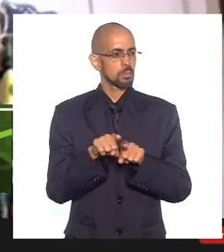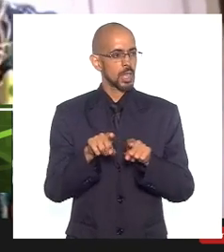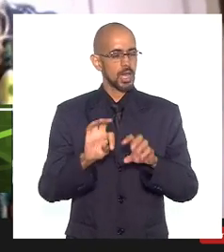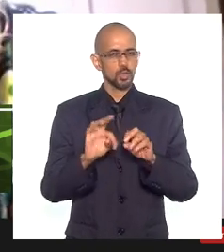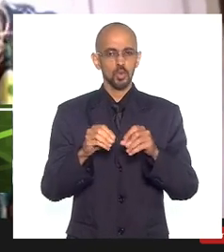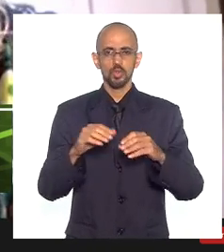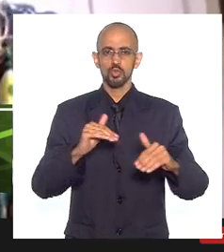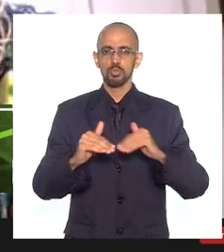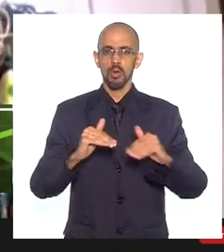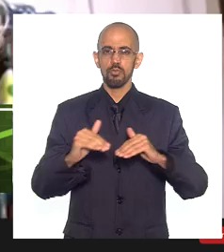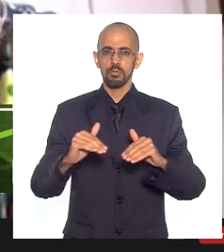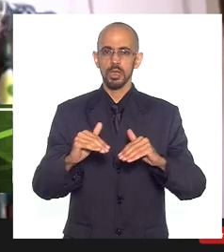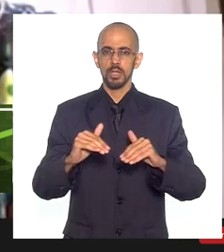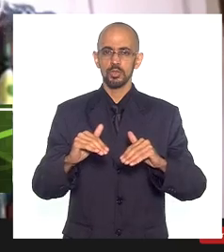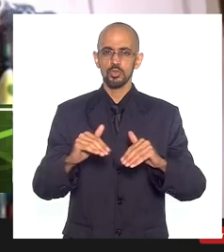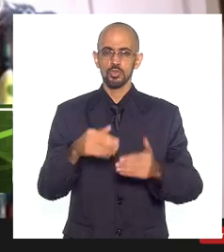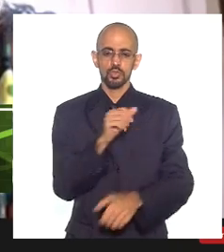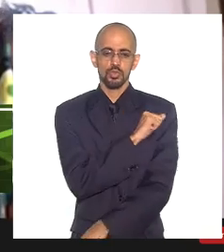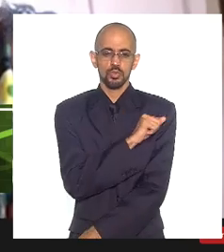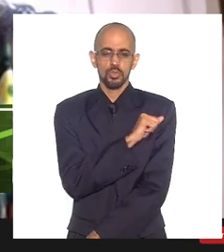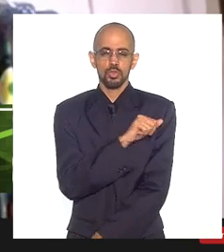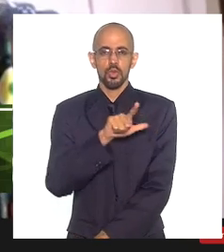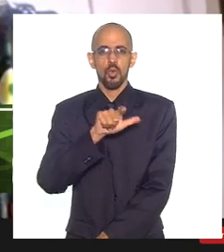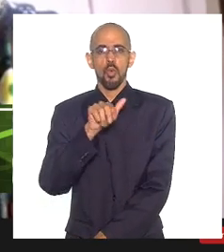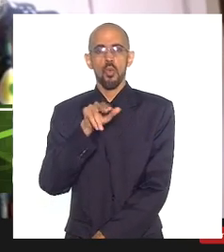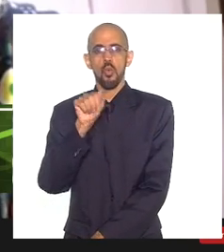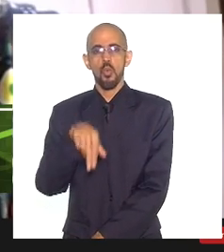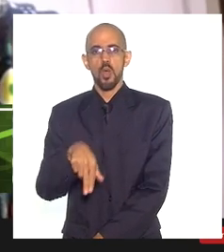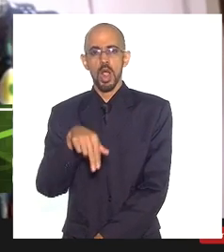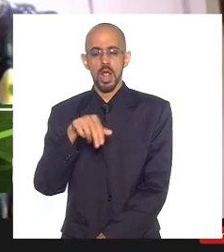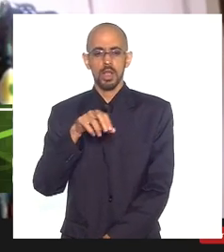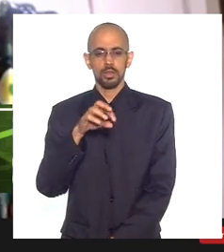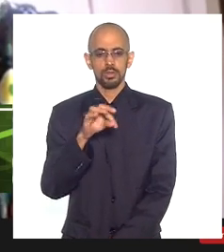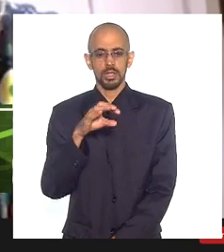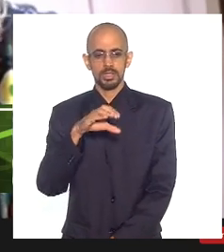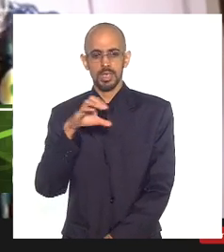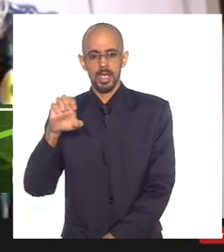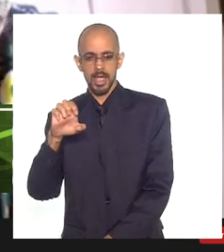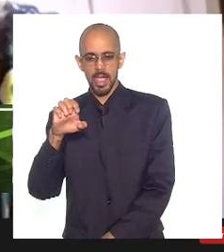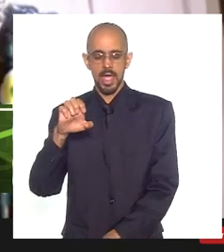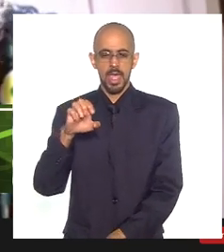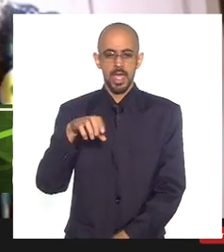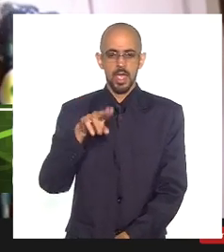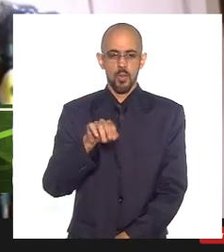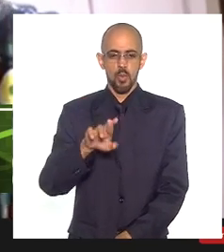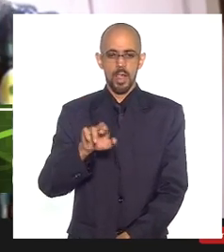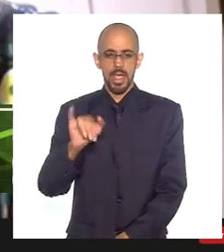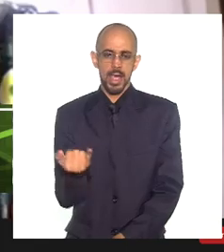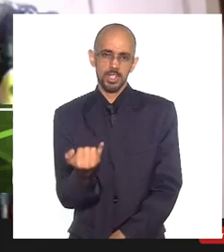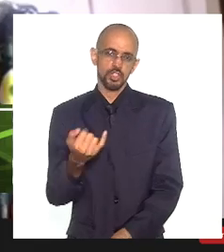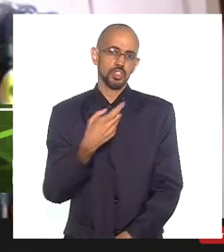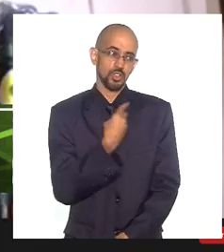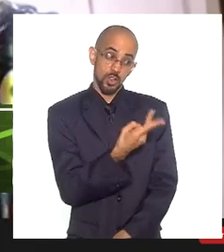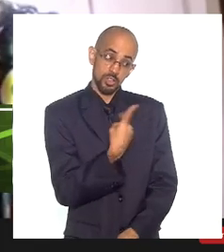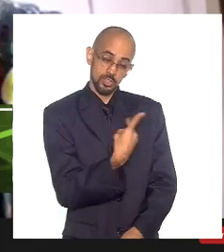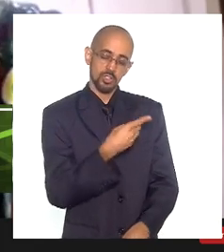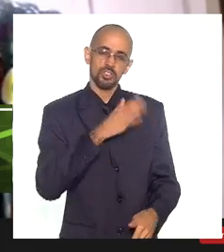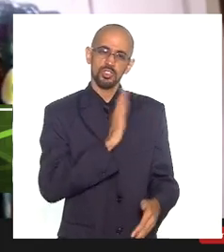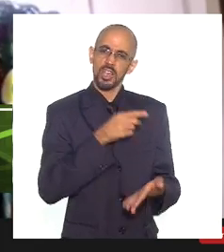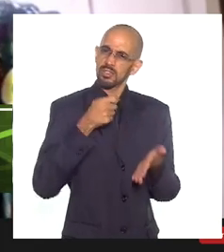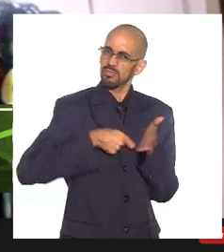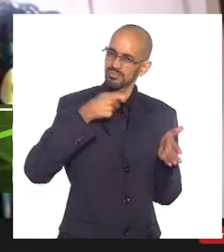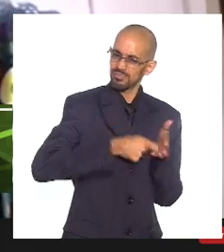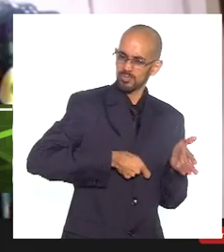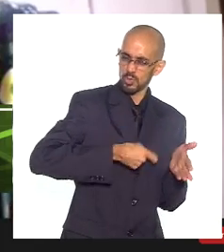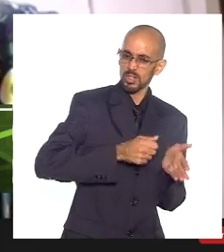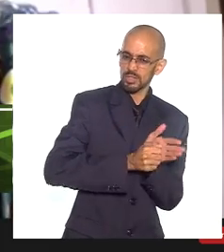do Luan, do DCU UERJ, com quem travamos diversas lutas e batalhas no movimento estudantil, que